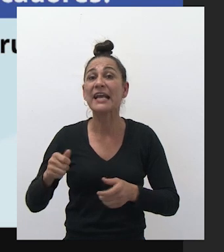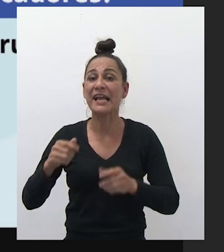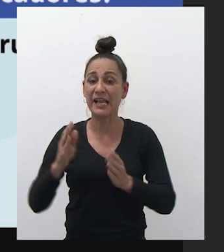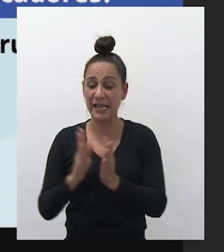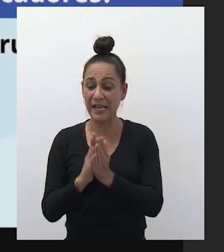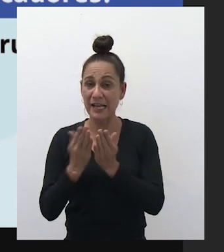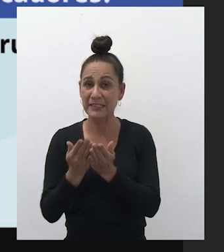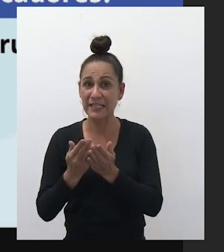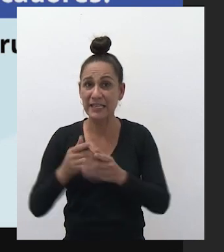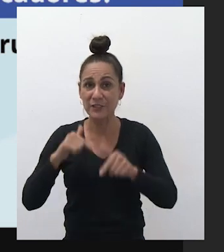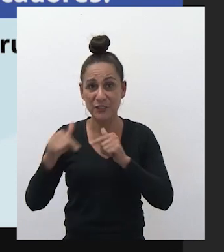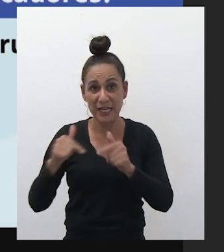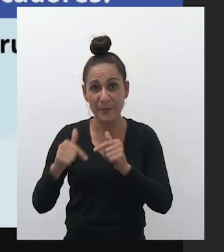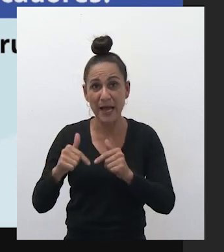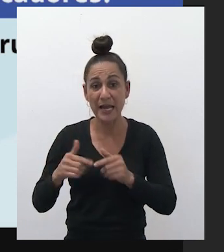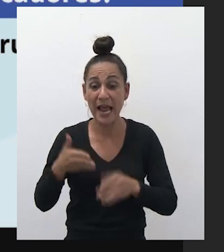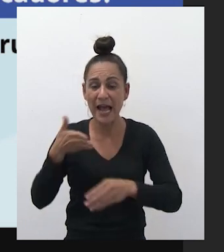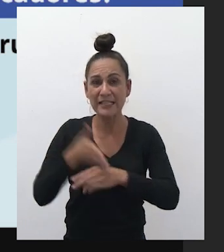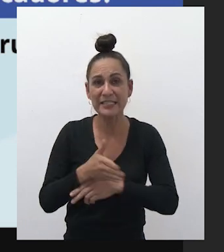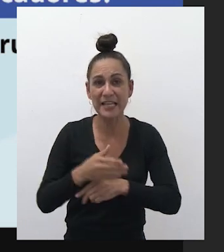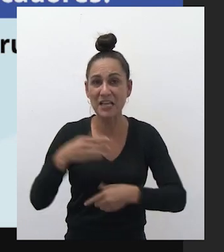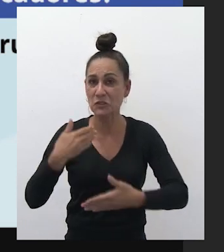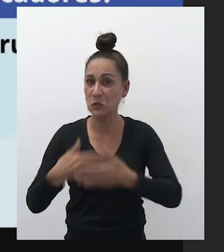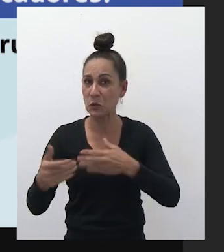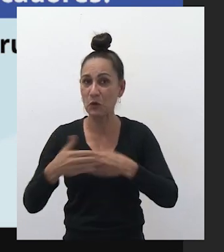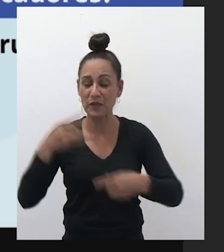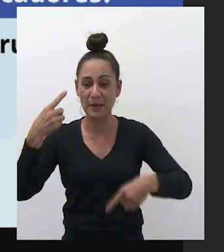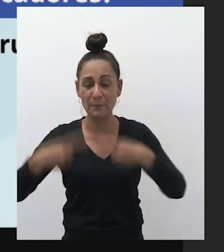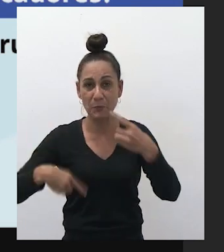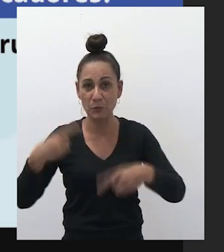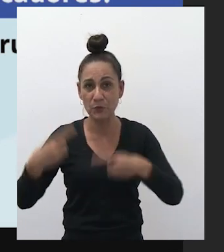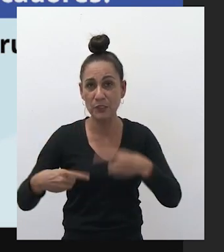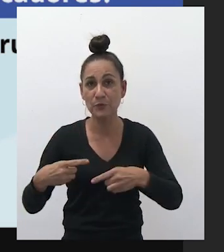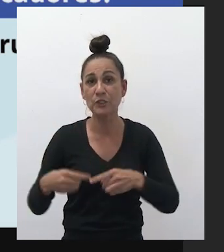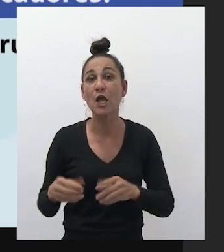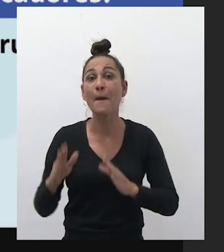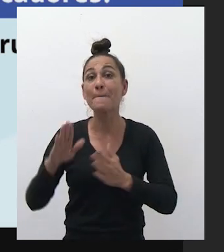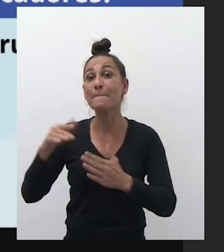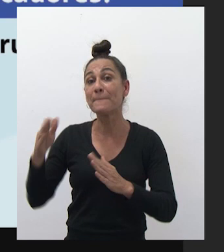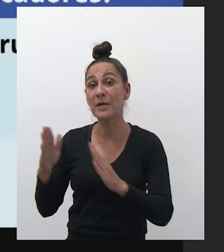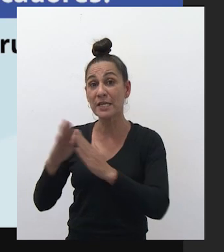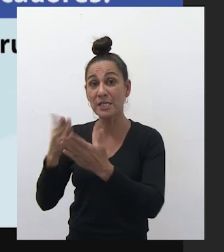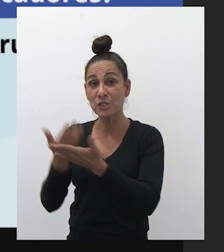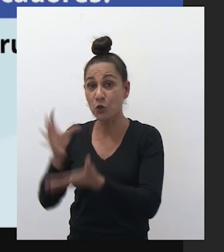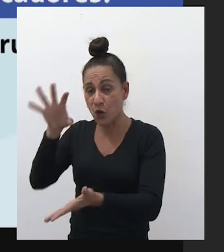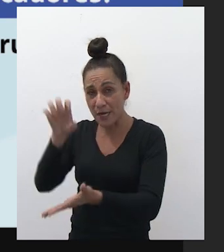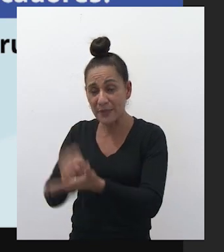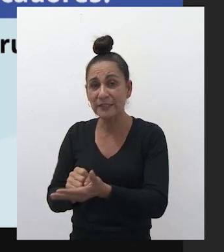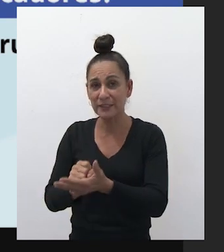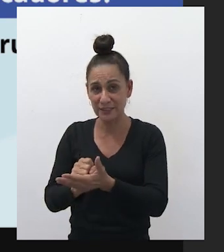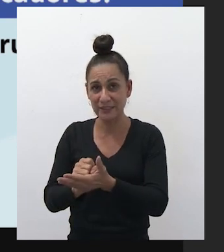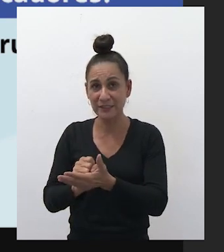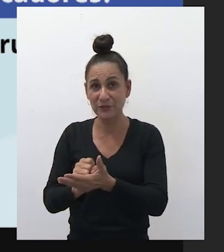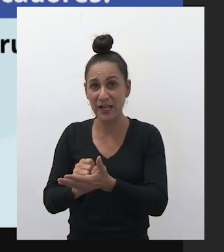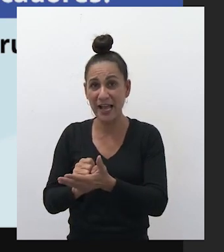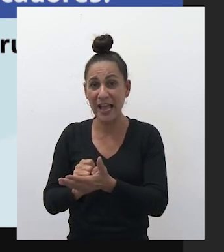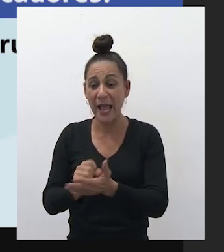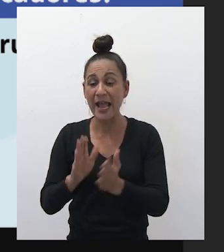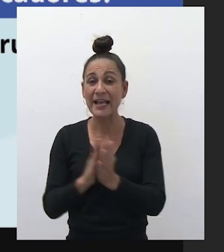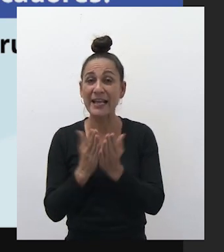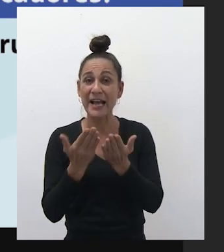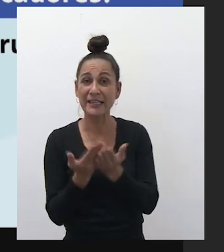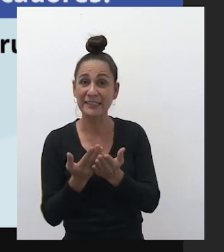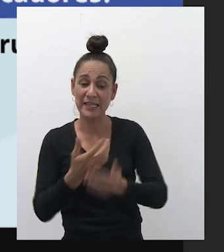acesso a quaisquer políticas públicas, uso do SUS, matrícula em escola, carteira de vacinação, qualquer